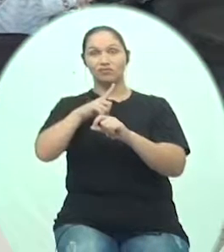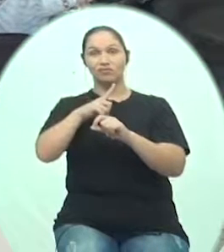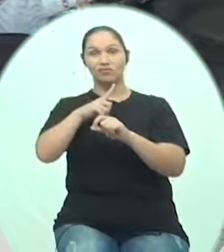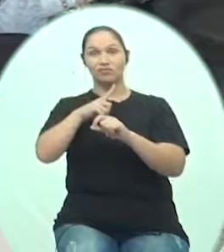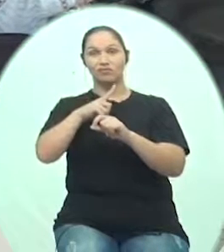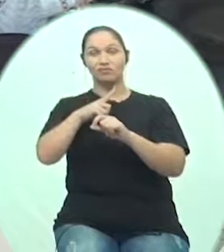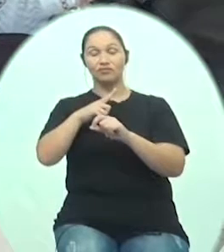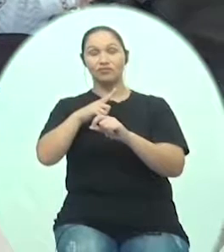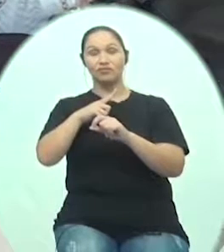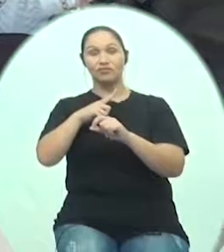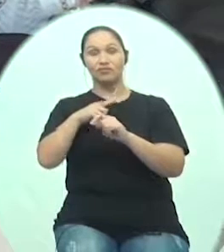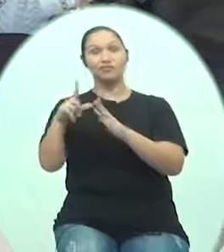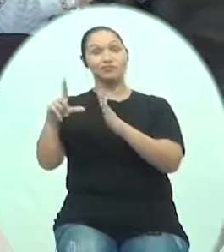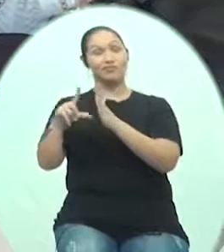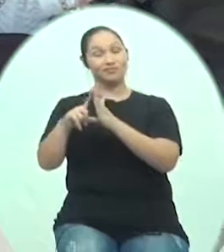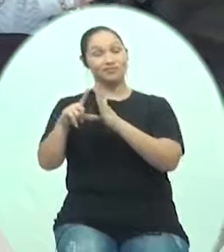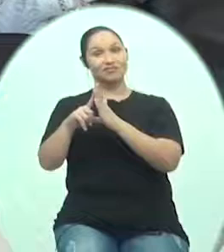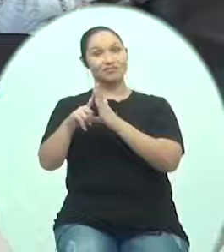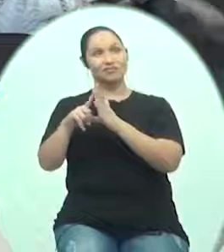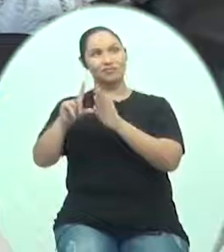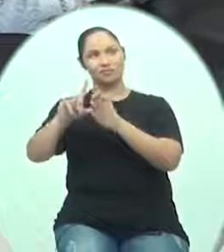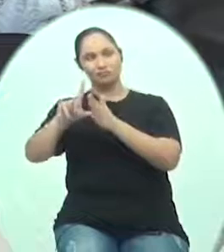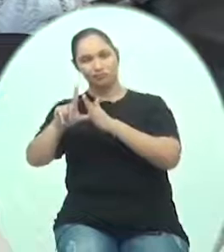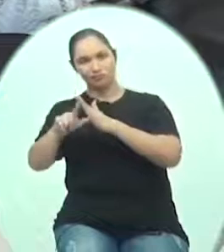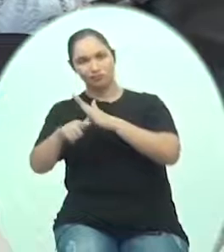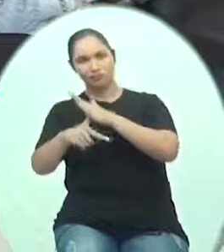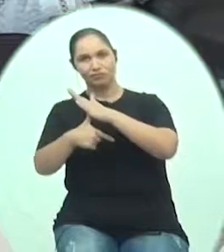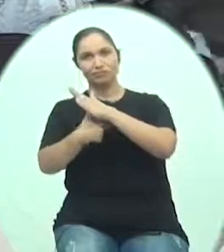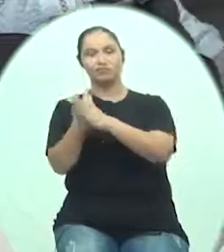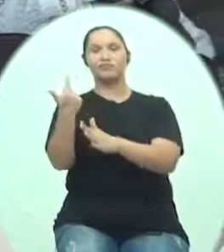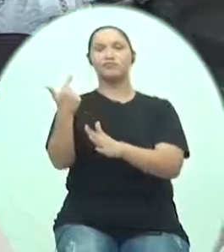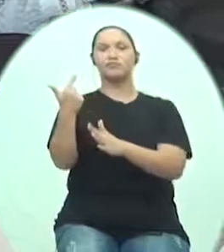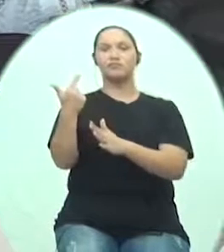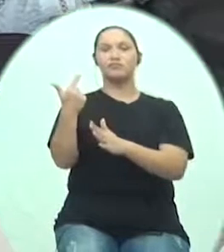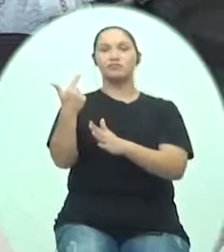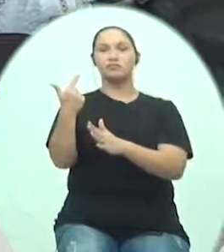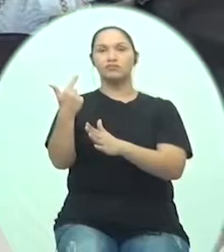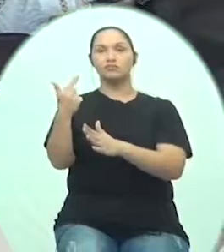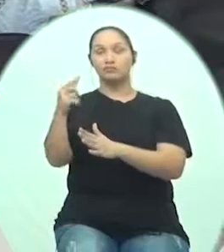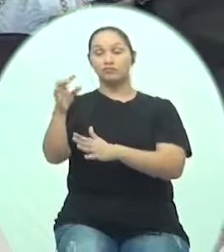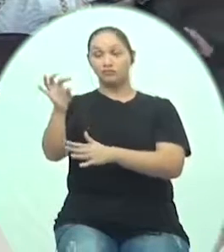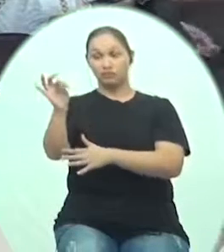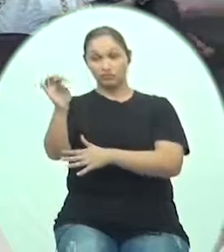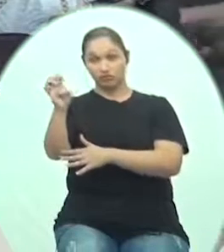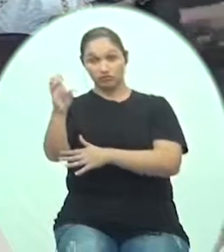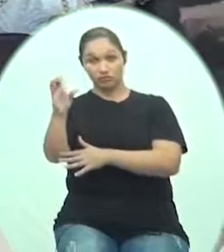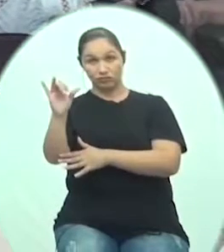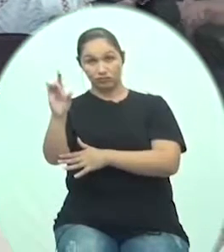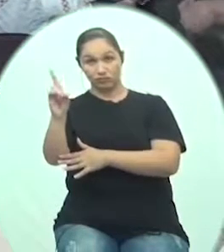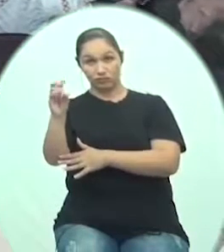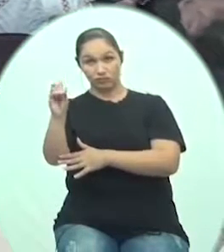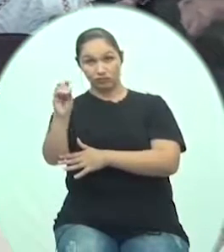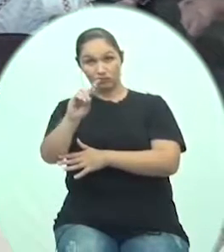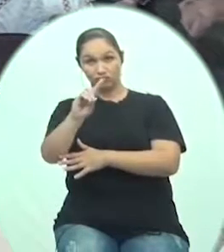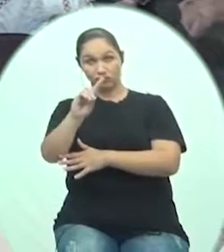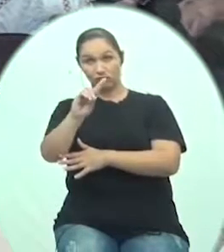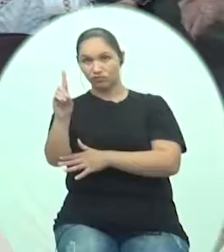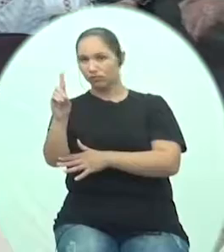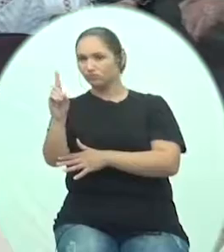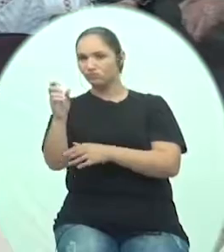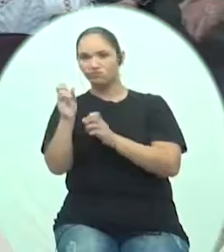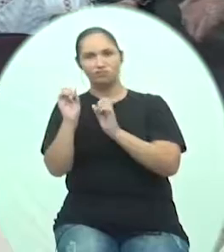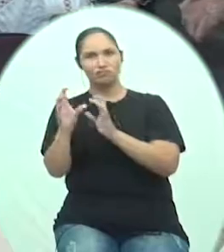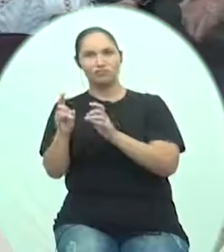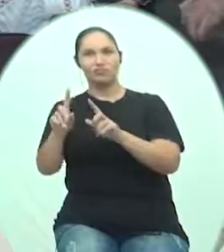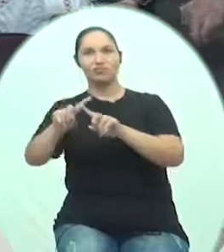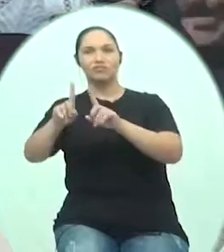tecidos foram substituídos por Materiais de Construção e a loja passou a oferecer gêneros